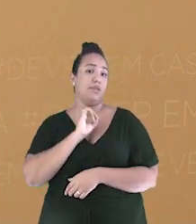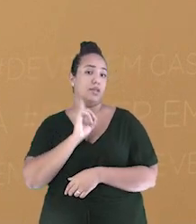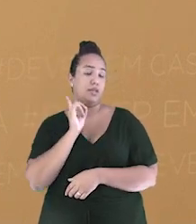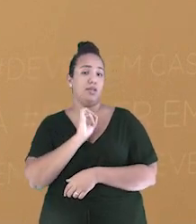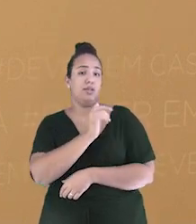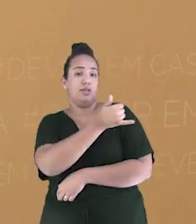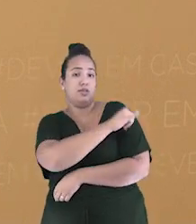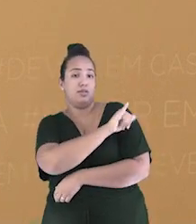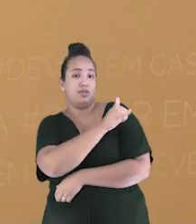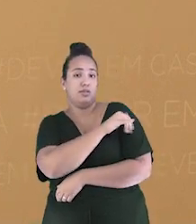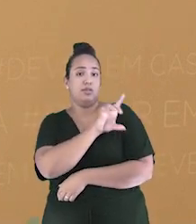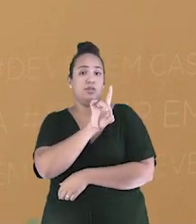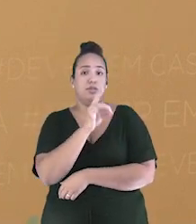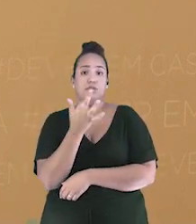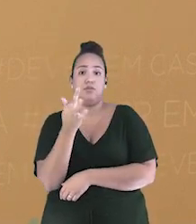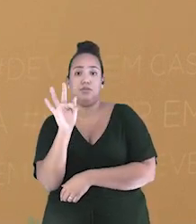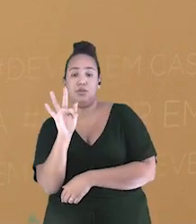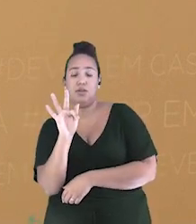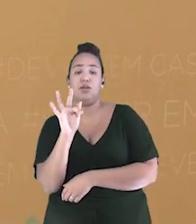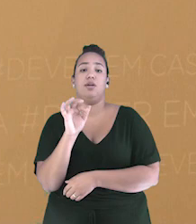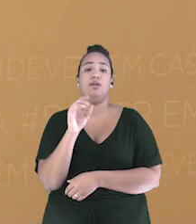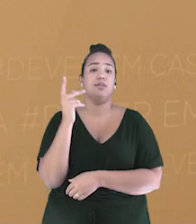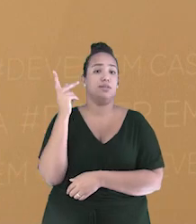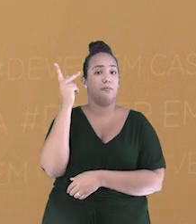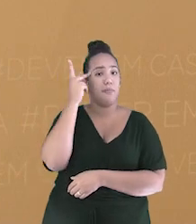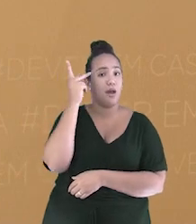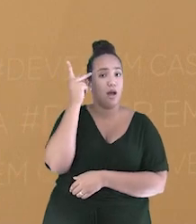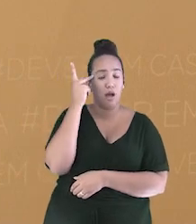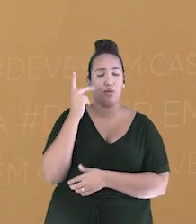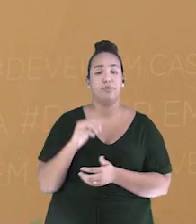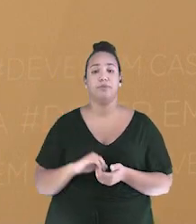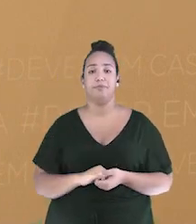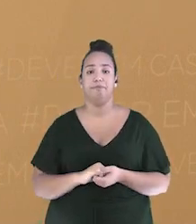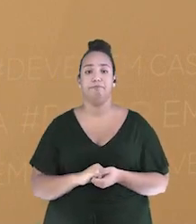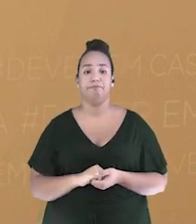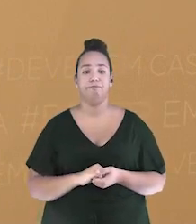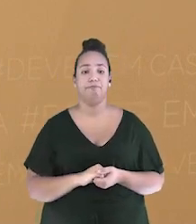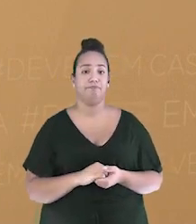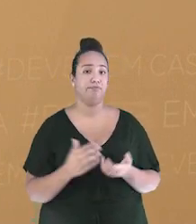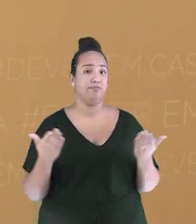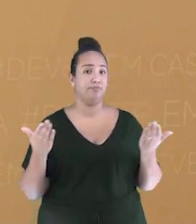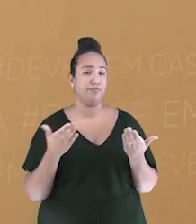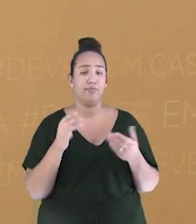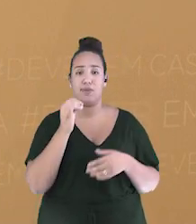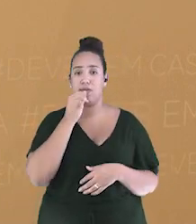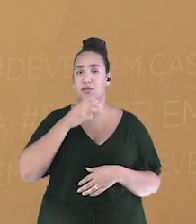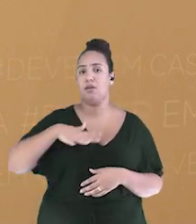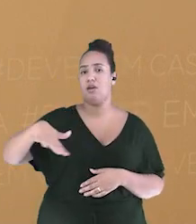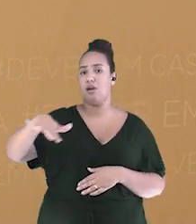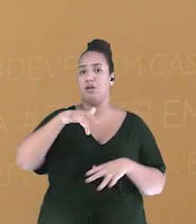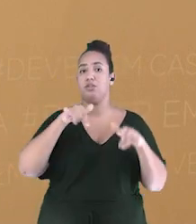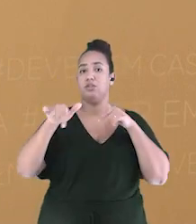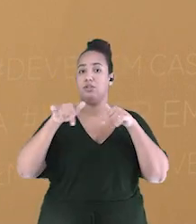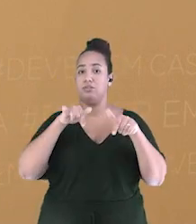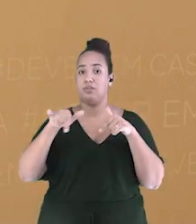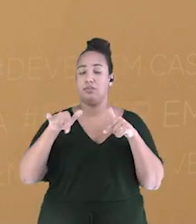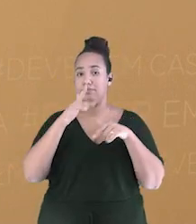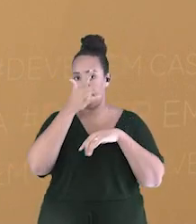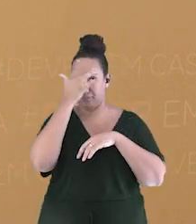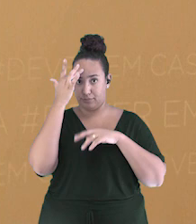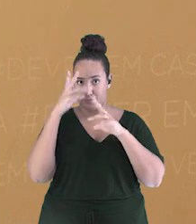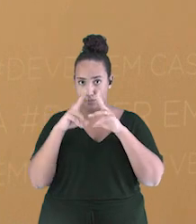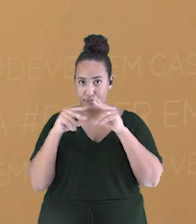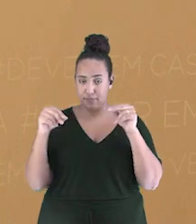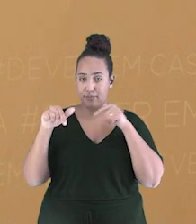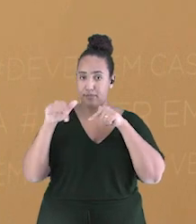Distrito Federal, São Paulo e Santa Catarina, por exemplo. E em relação ao mercado de trabalho, muitos foram trabalhar